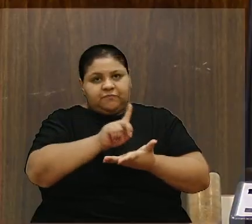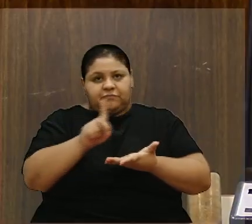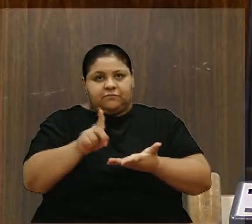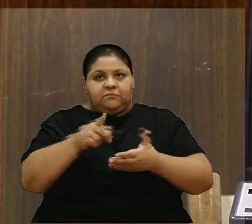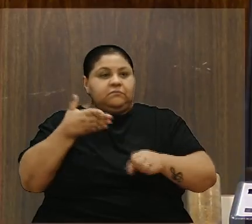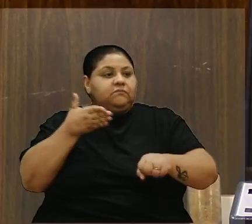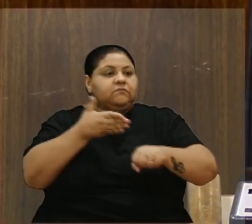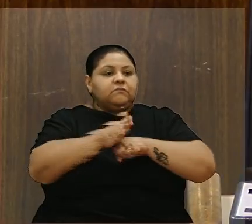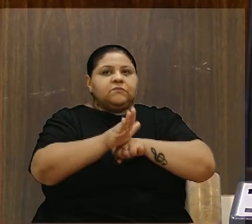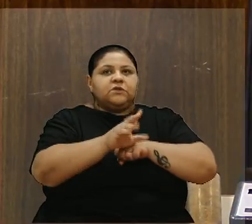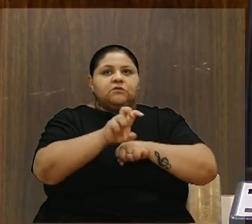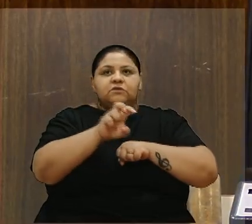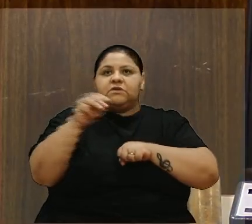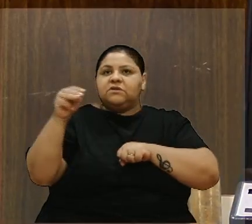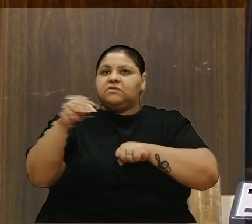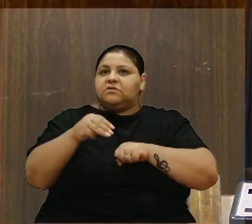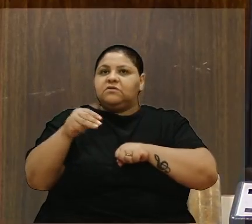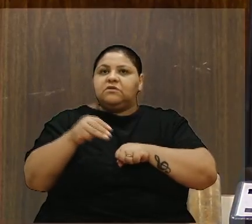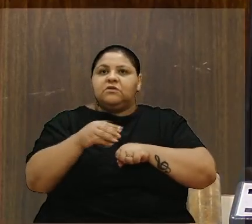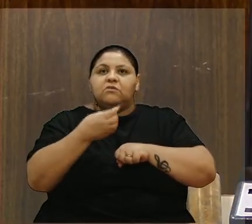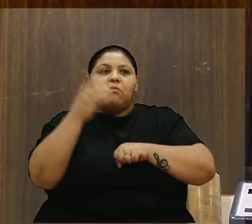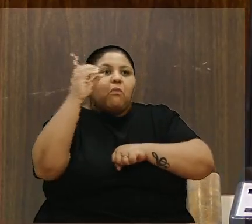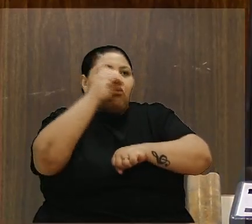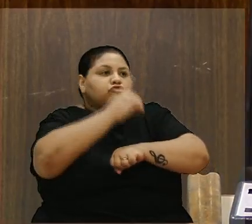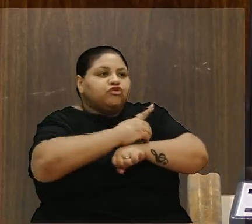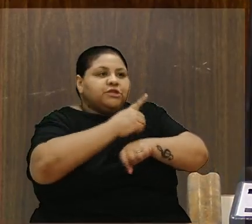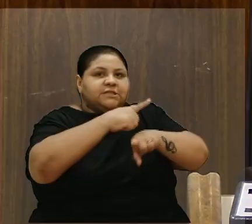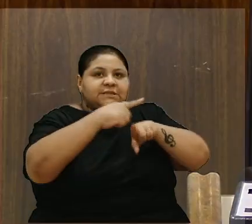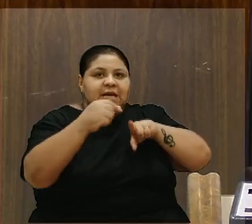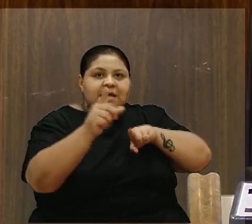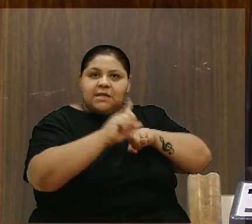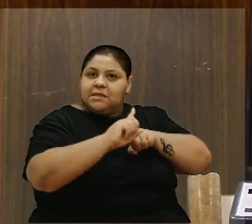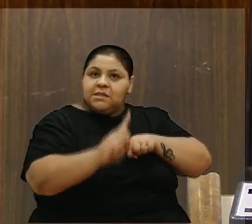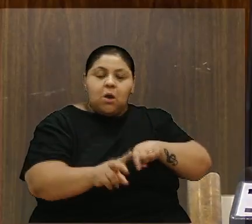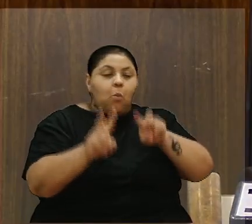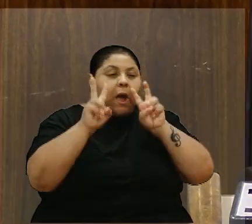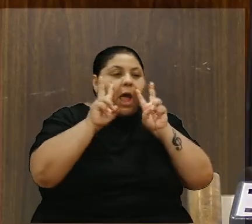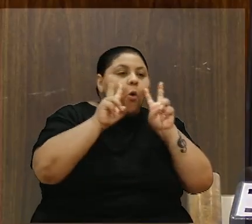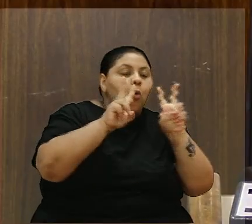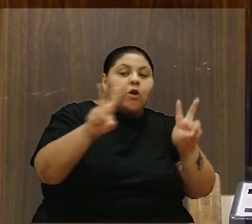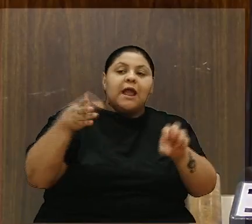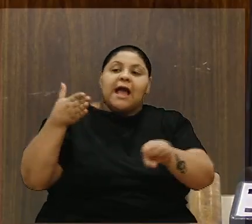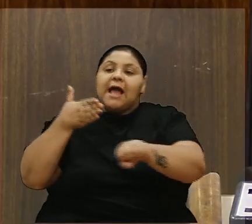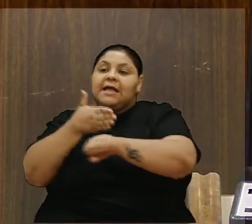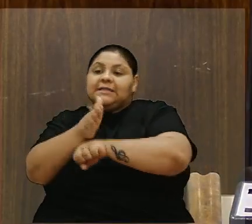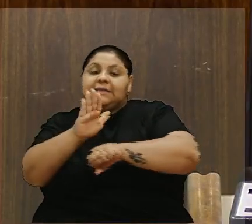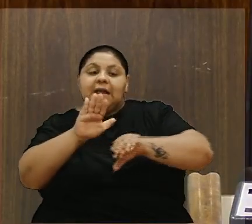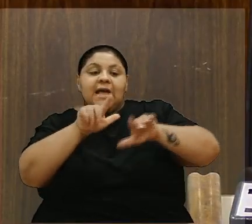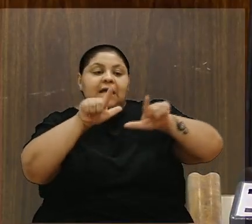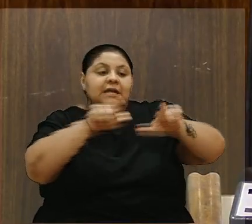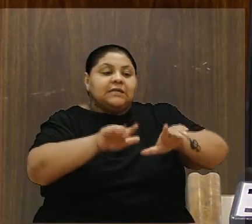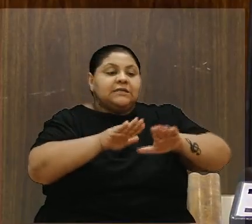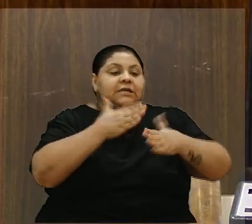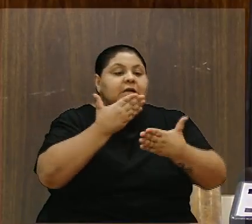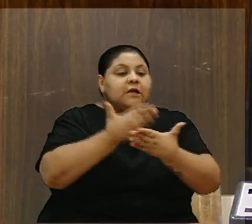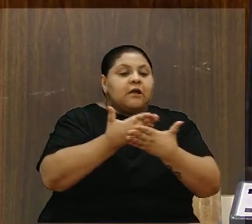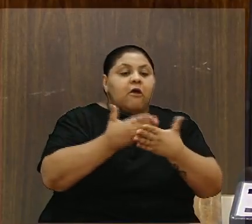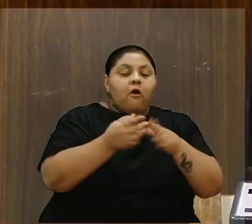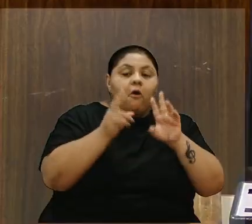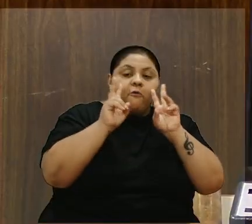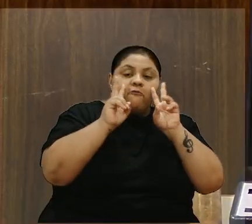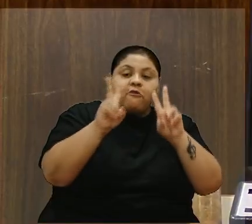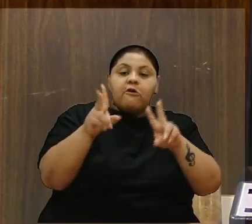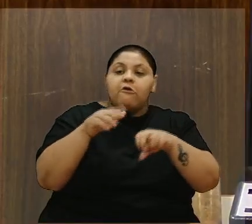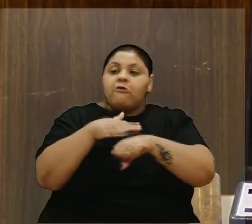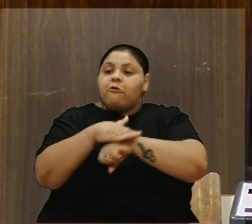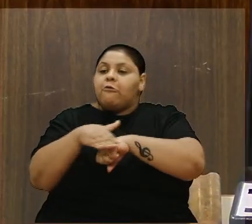chegar, ficar 5 minutos, dar um bom dia e sair. É olhar, entrar nas salas, presenciar,